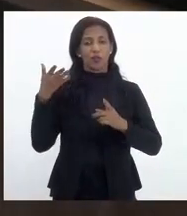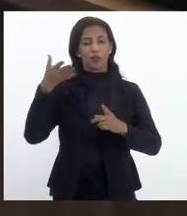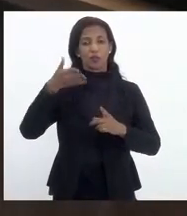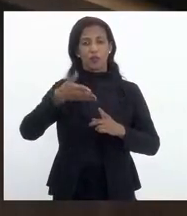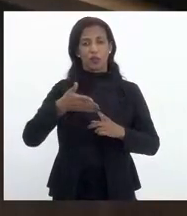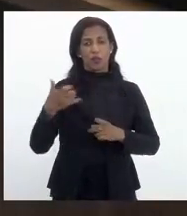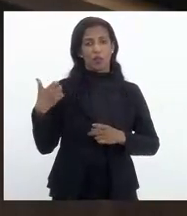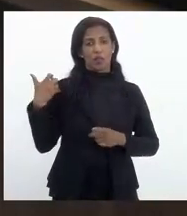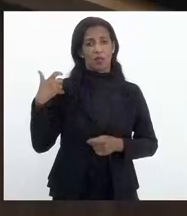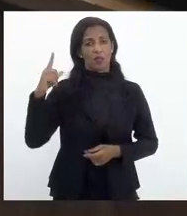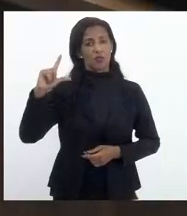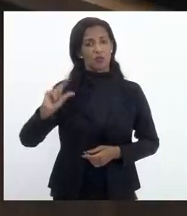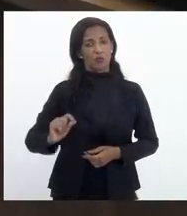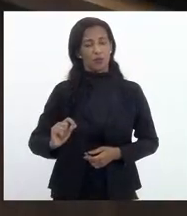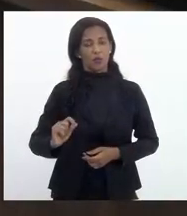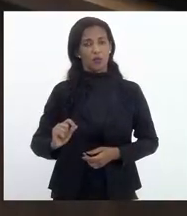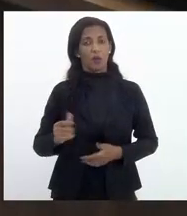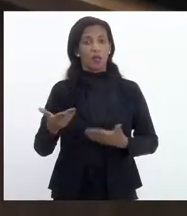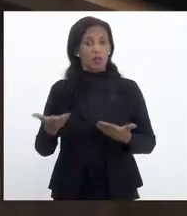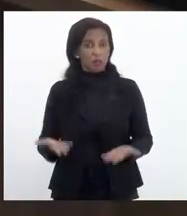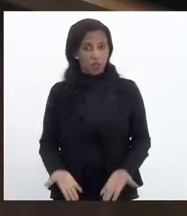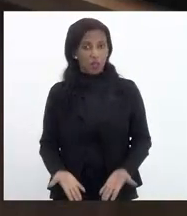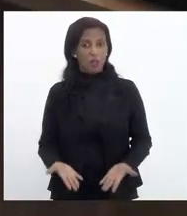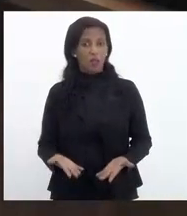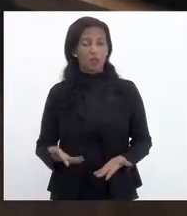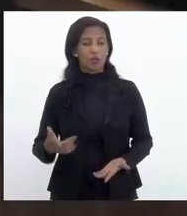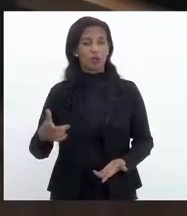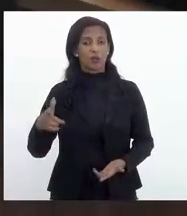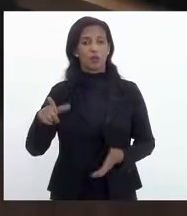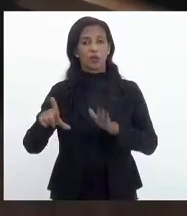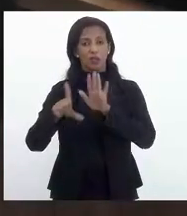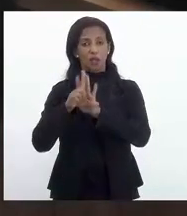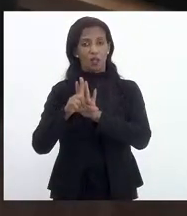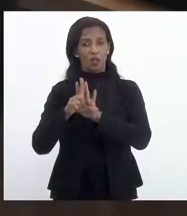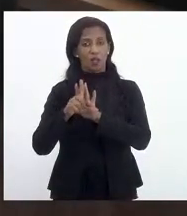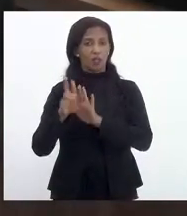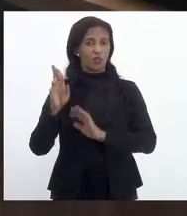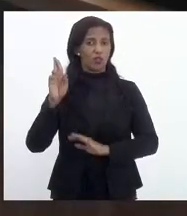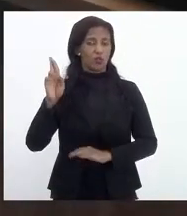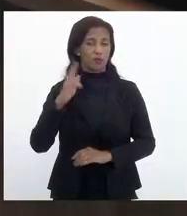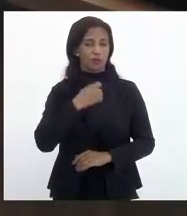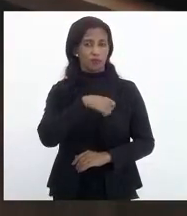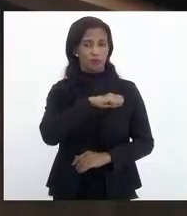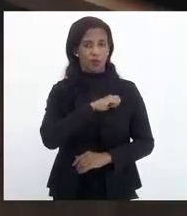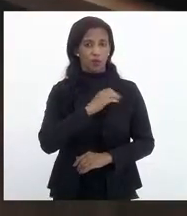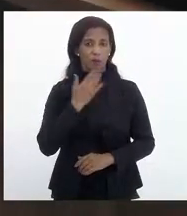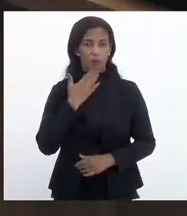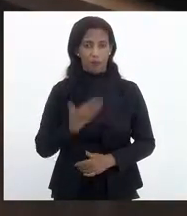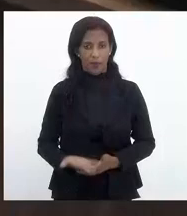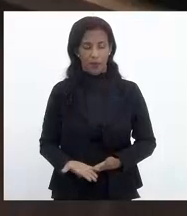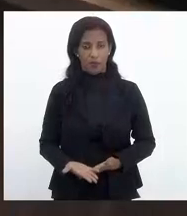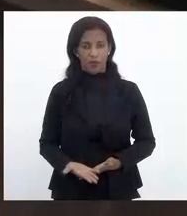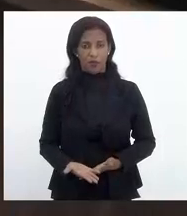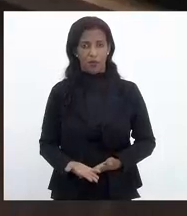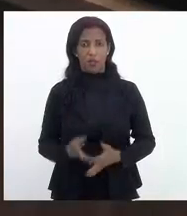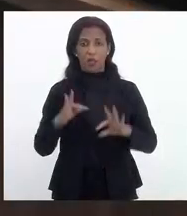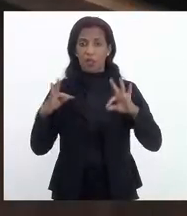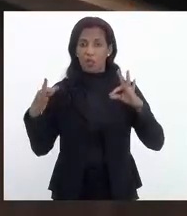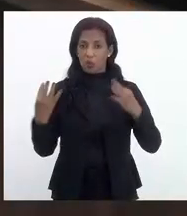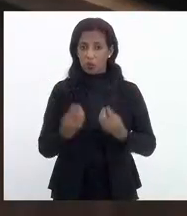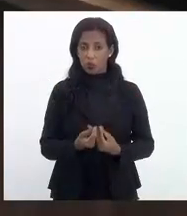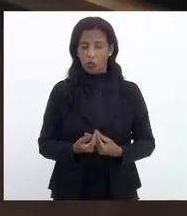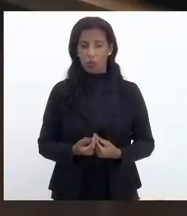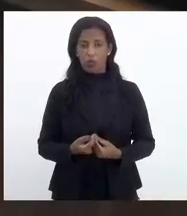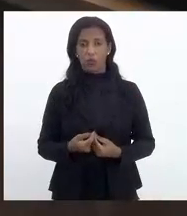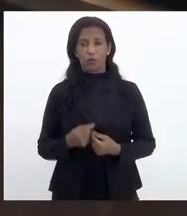da idade mínima que é isso que a lei de responsabilidade fiscal exige um o hilo renal Todo